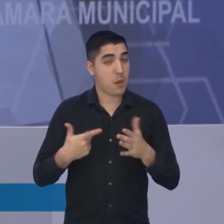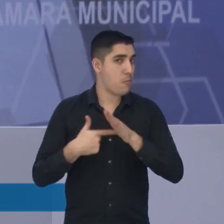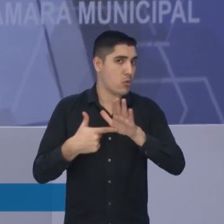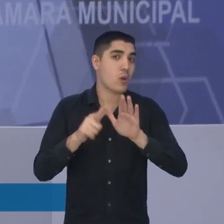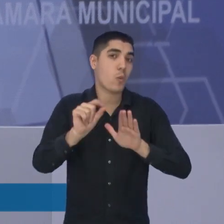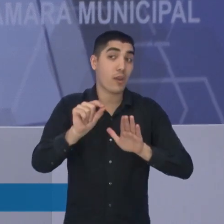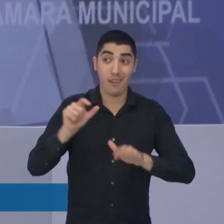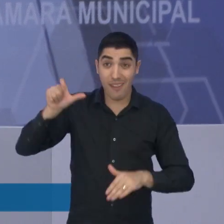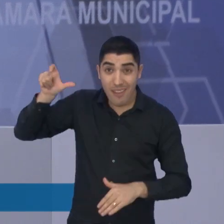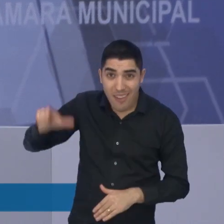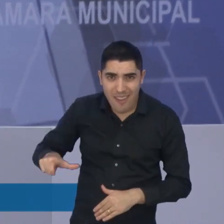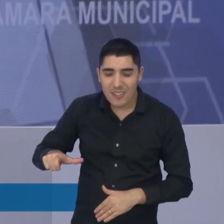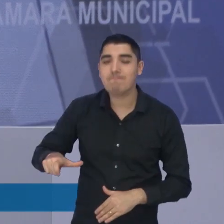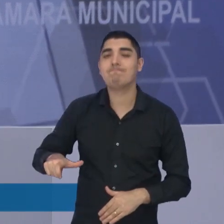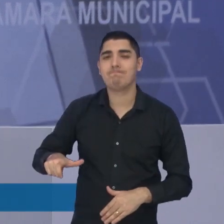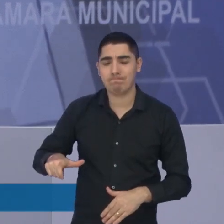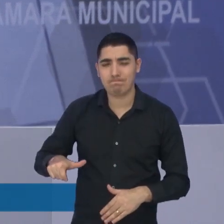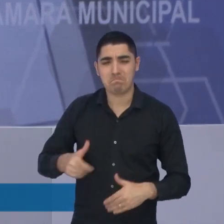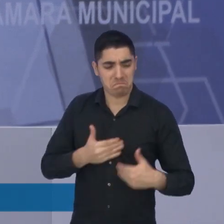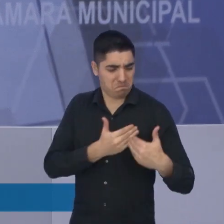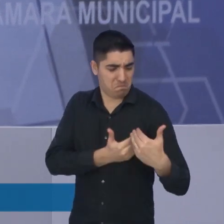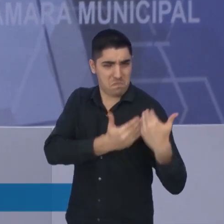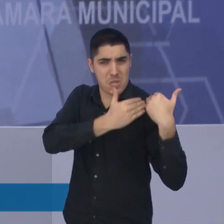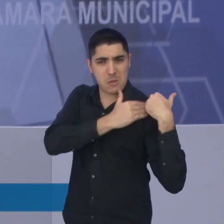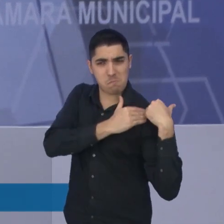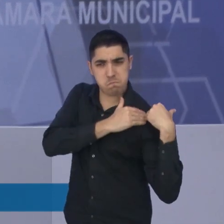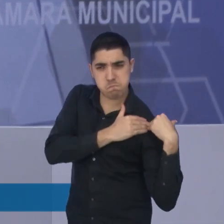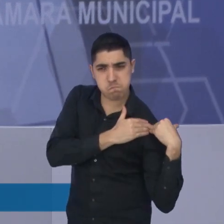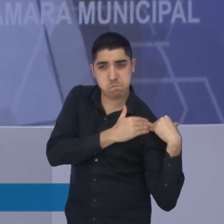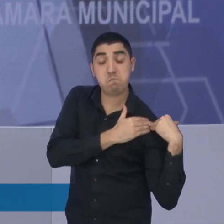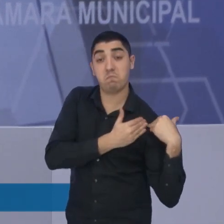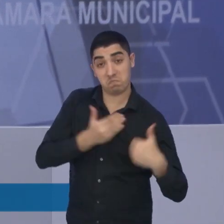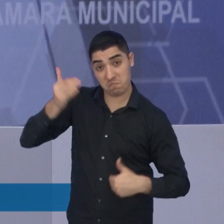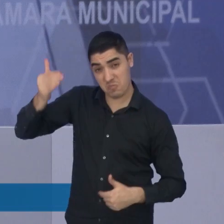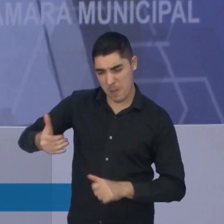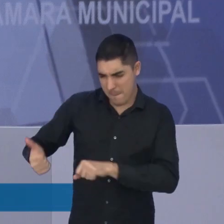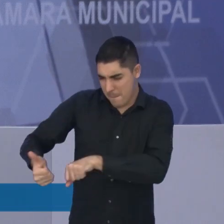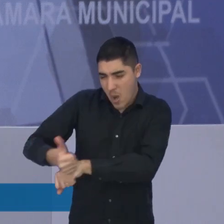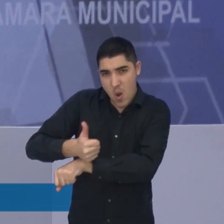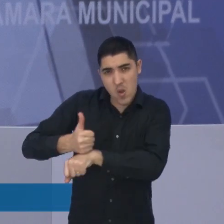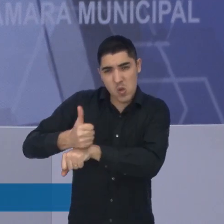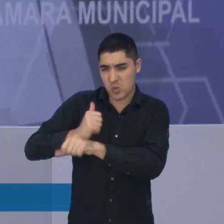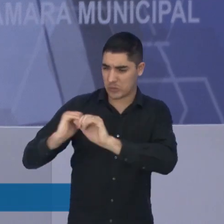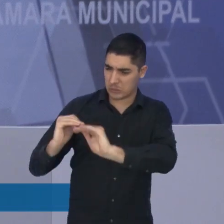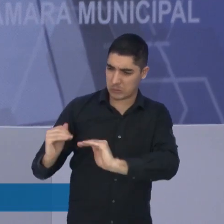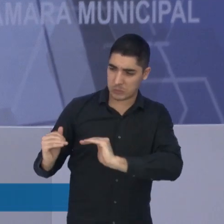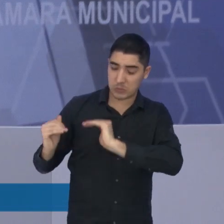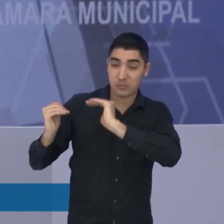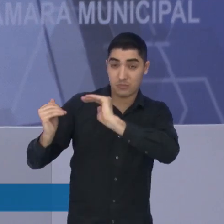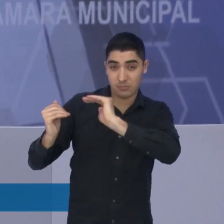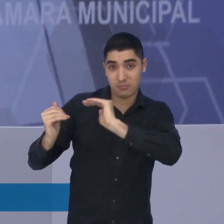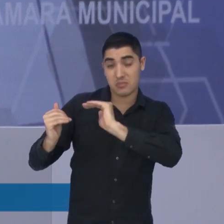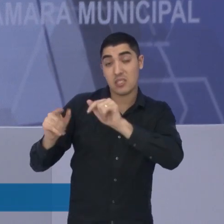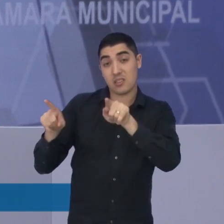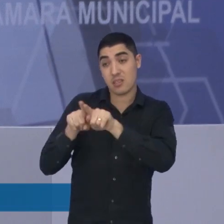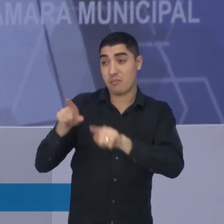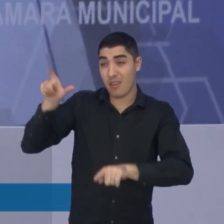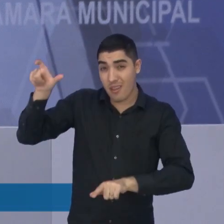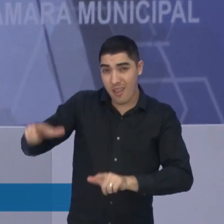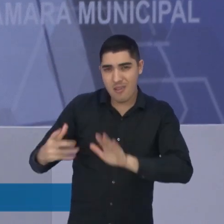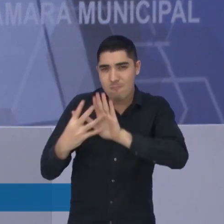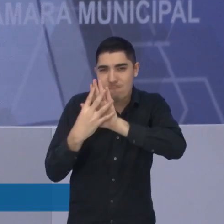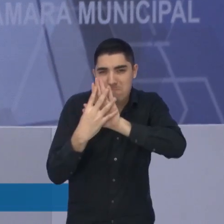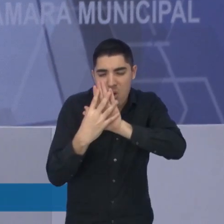responsabilidade, né? O profissionalismo, né? E, sobretudo, o exemplo que ele